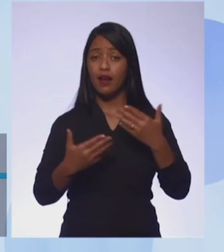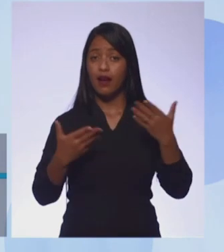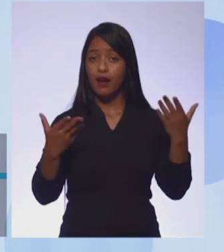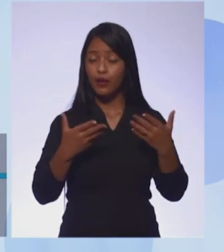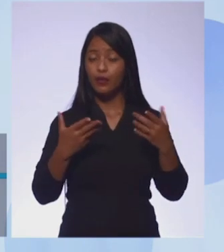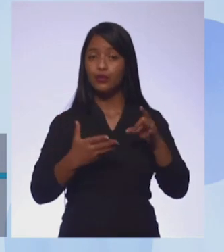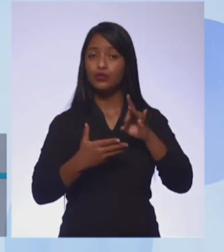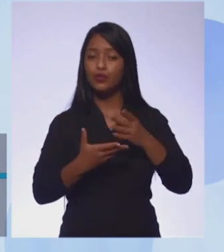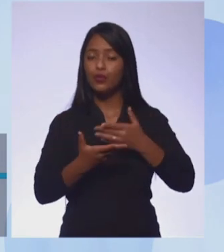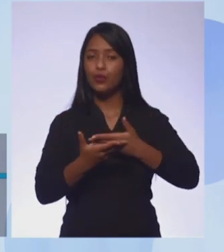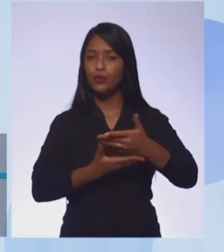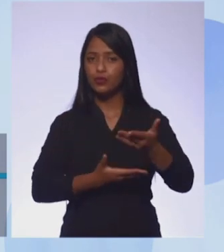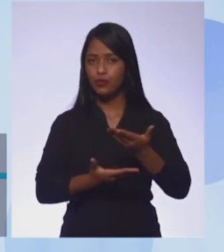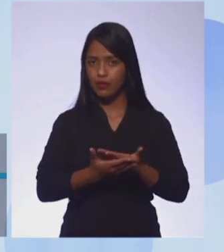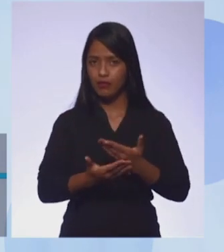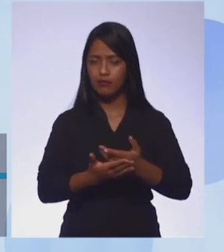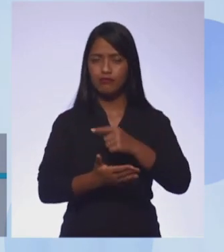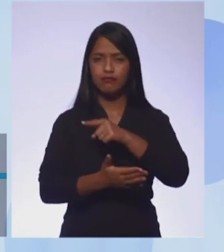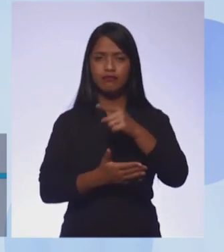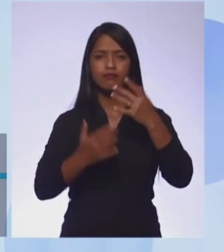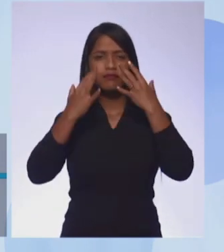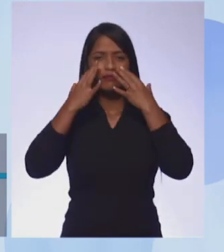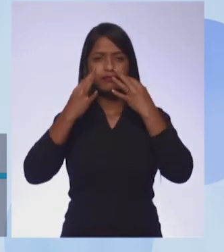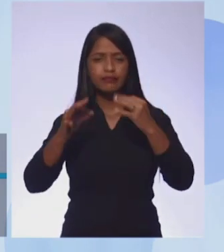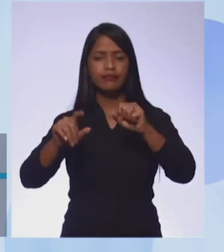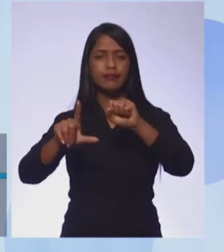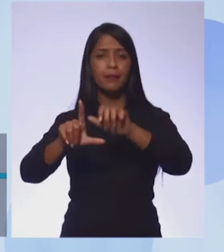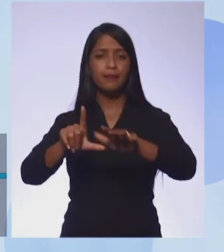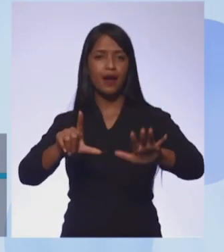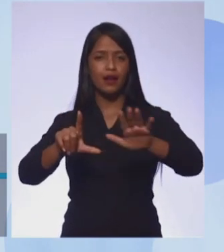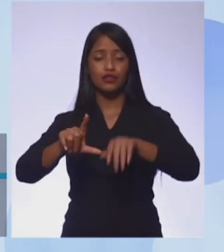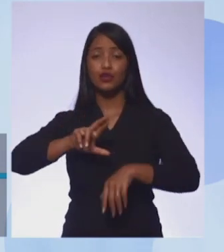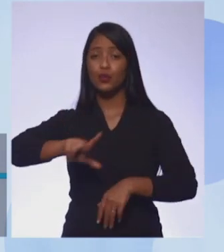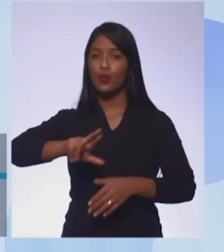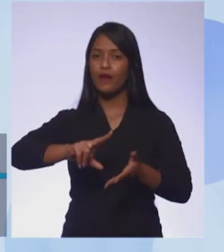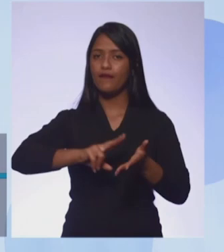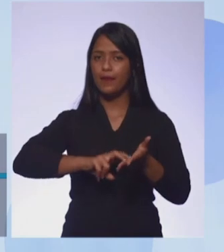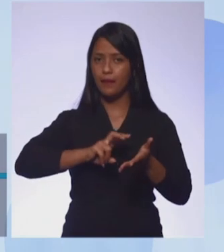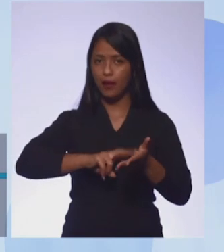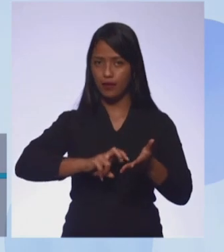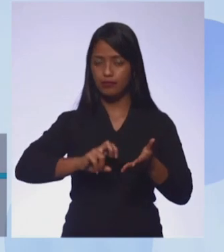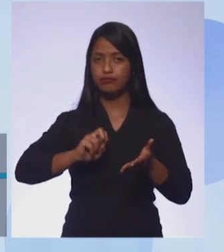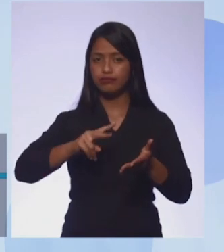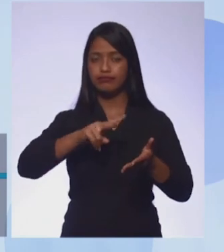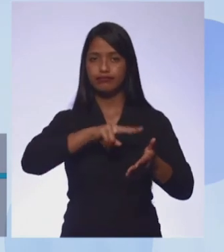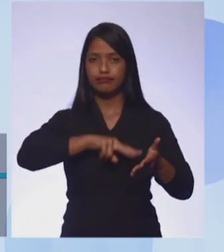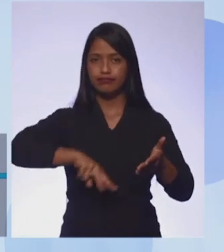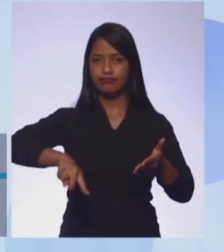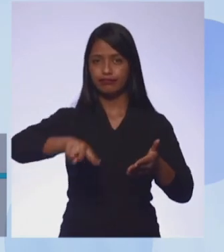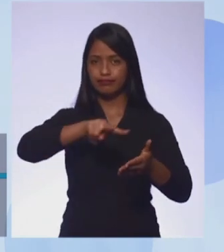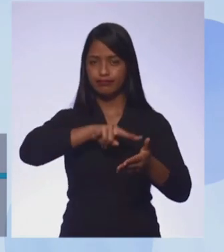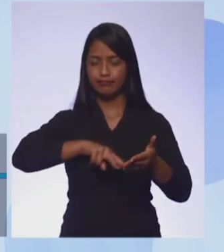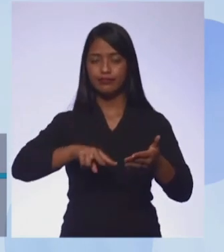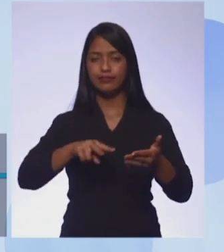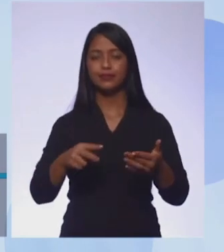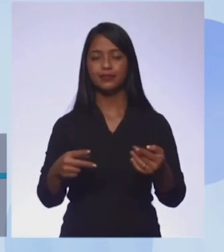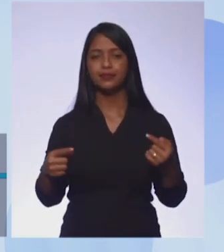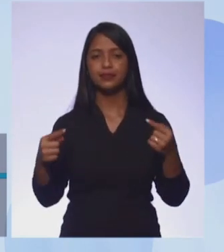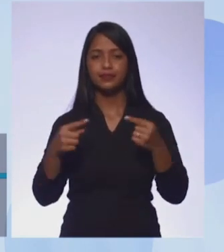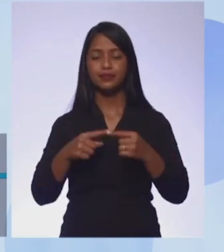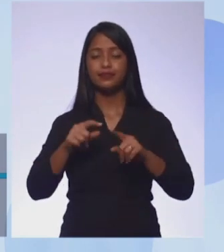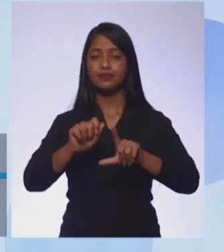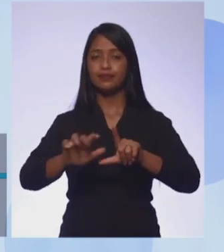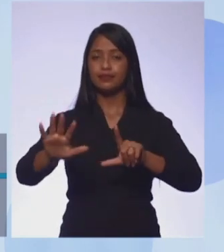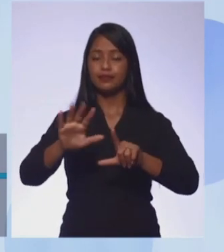atenção na questão do não verbal, principalmente, né, que a gente focou mais, mas que estava associado a um verbal e uma